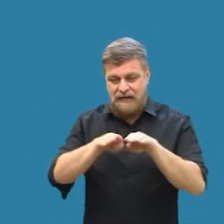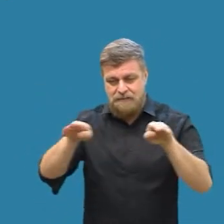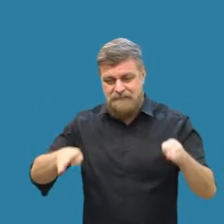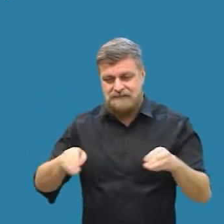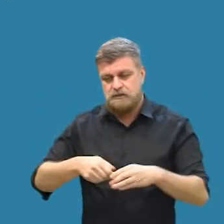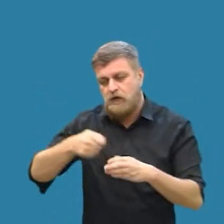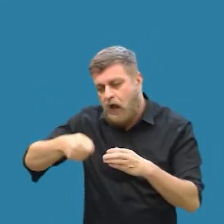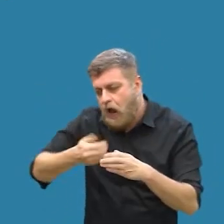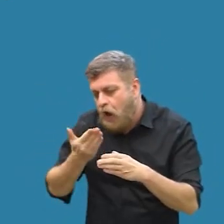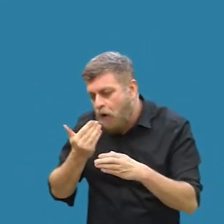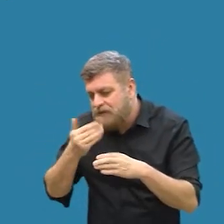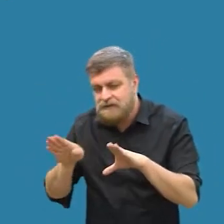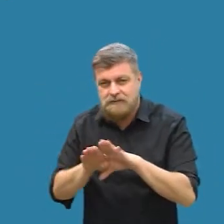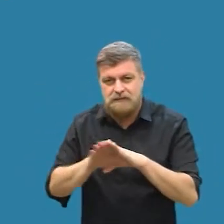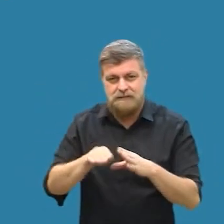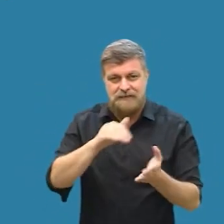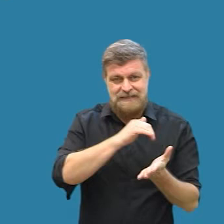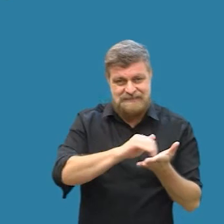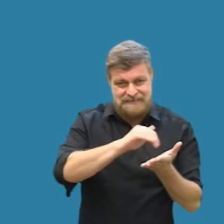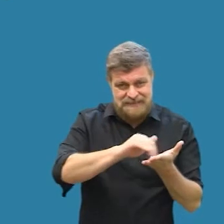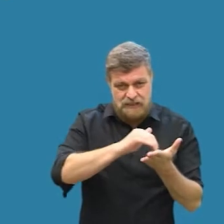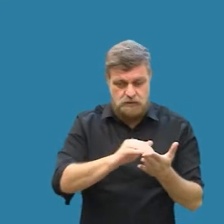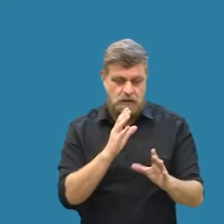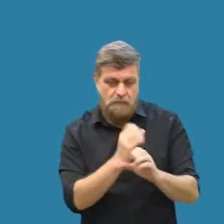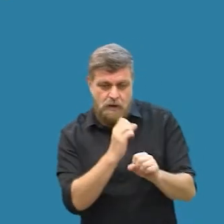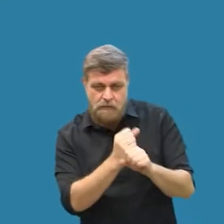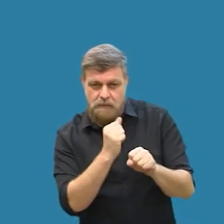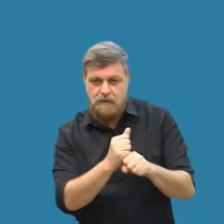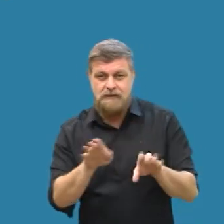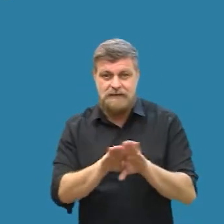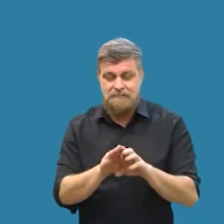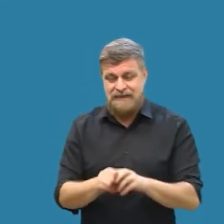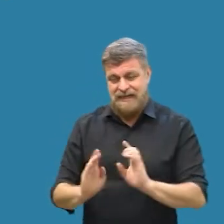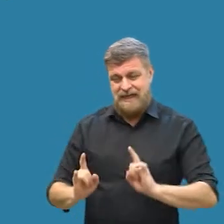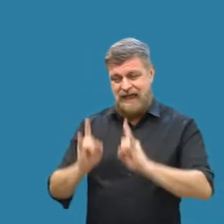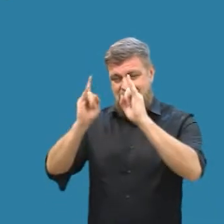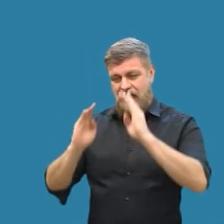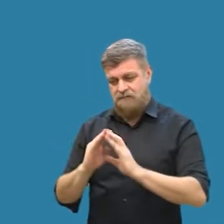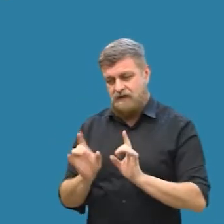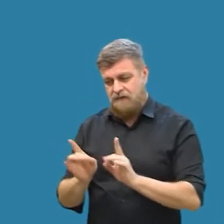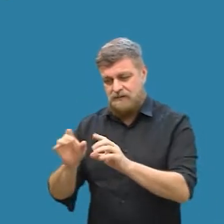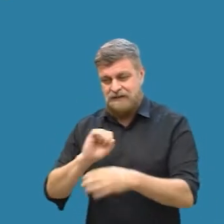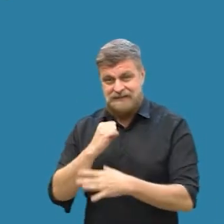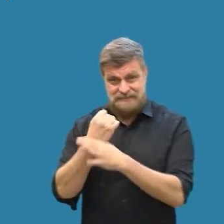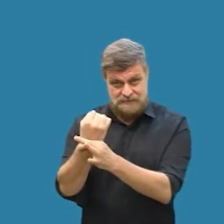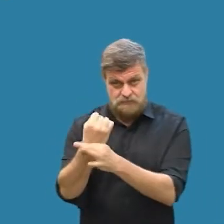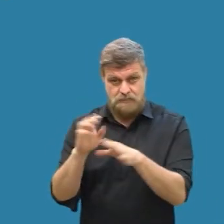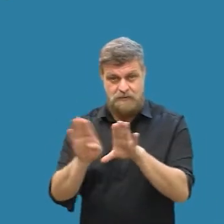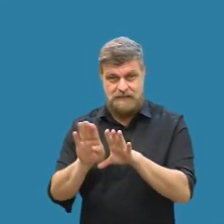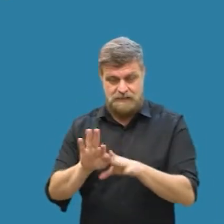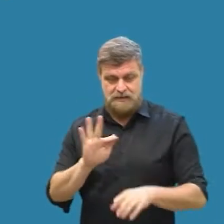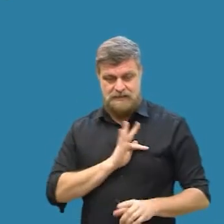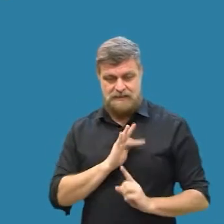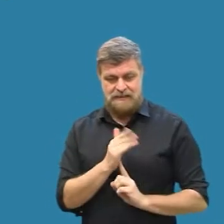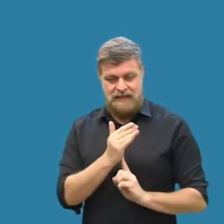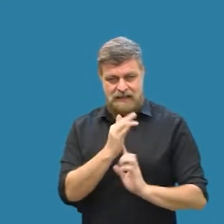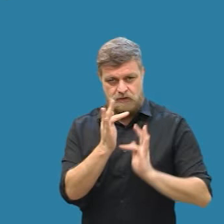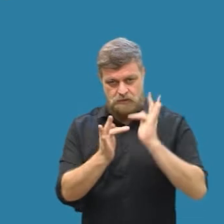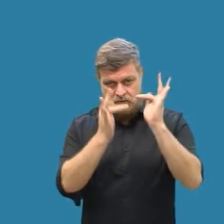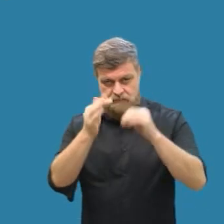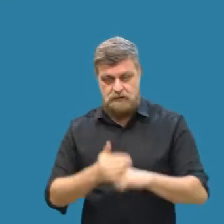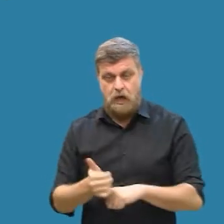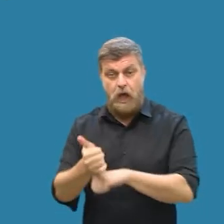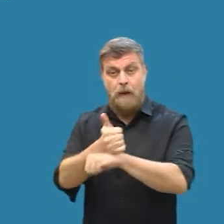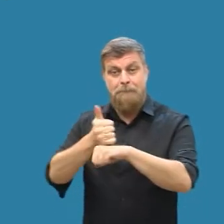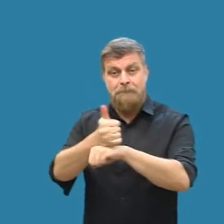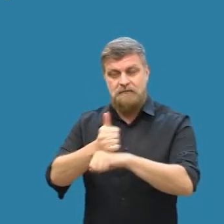alimentação, escritórios e empresas nos ramos de advocacia, contábil, imobiliário, corretagem de seguros e tecnológicos, esporte de